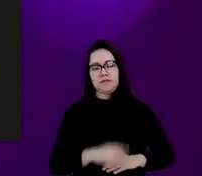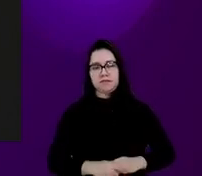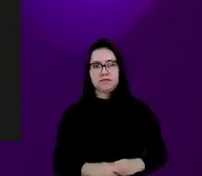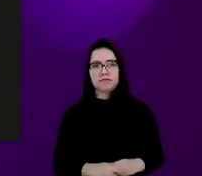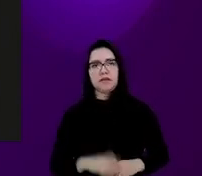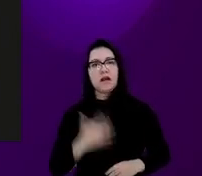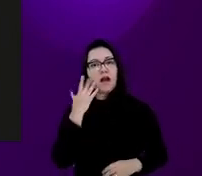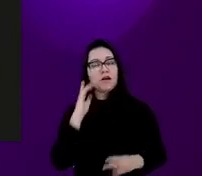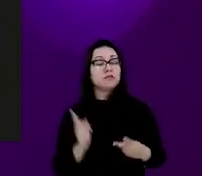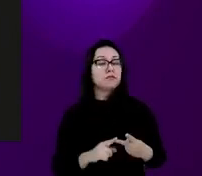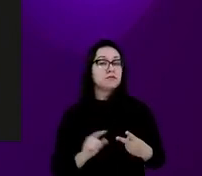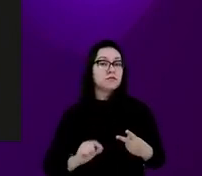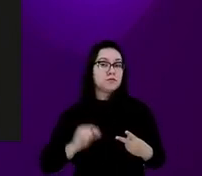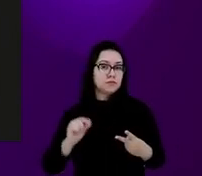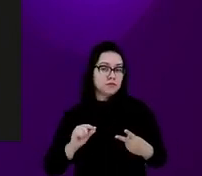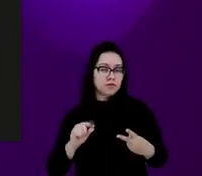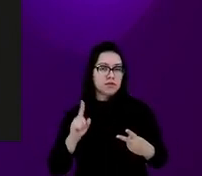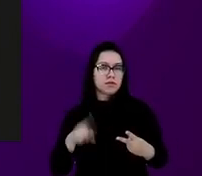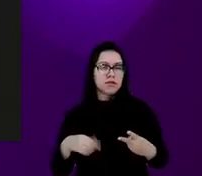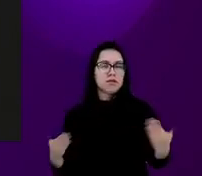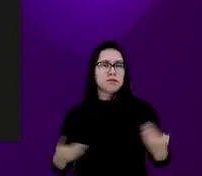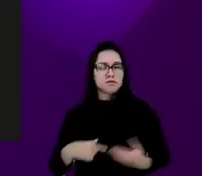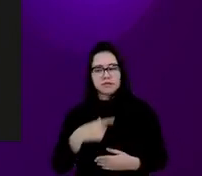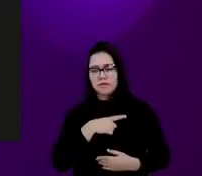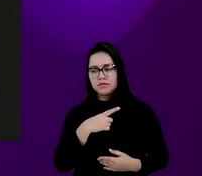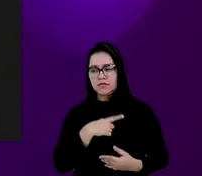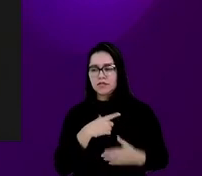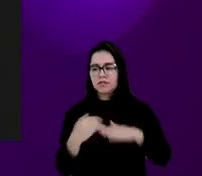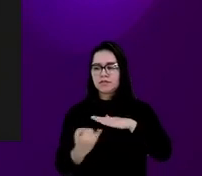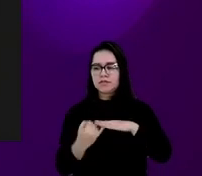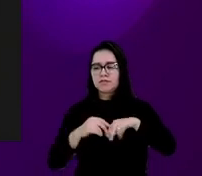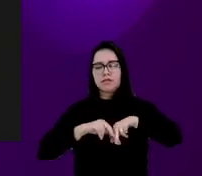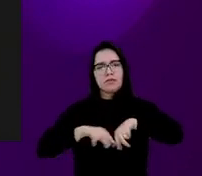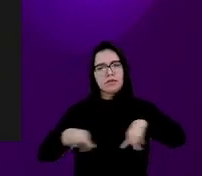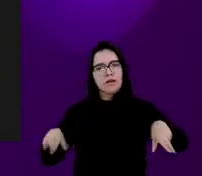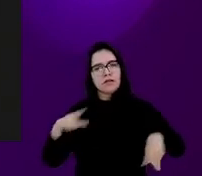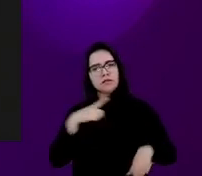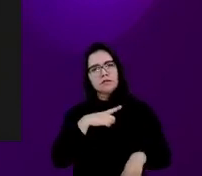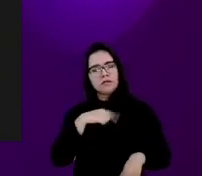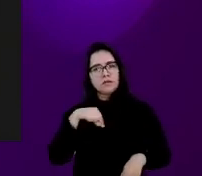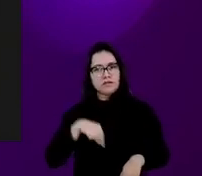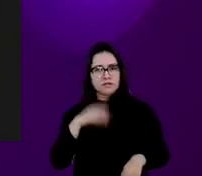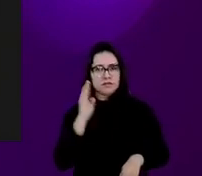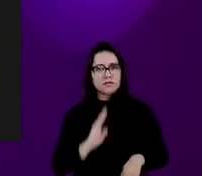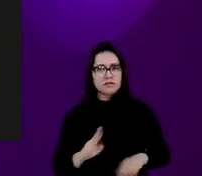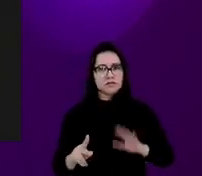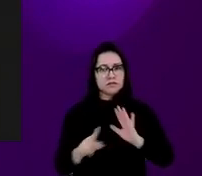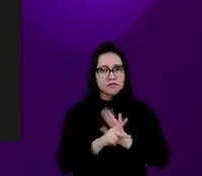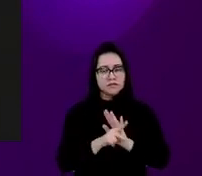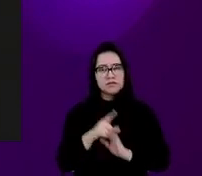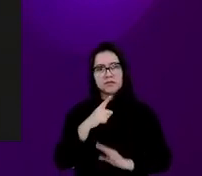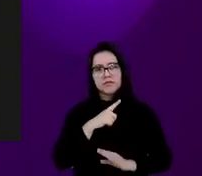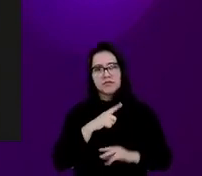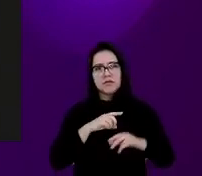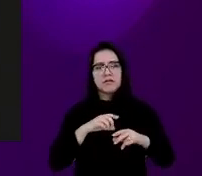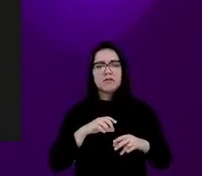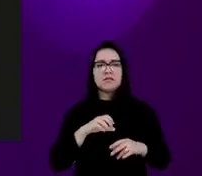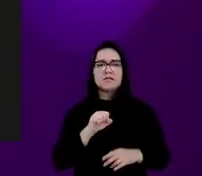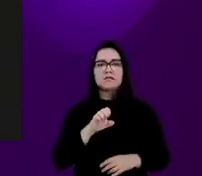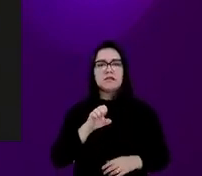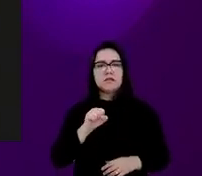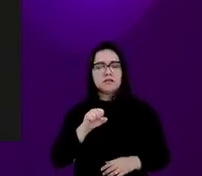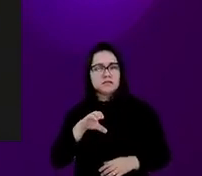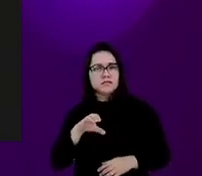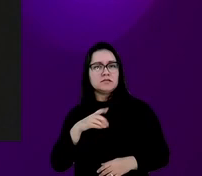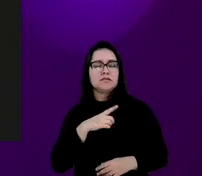segundo ponto é que hoje tem grandes instituições já formadas no Brasil, o ICESP, São Paulo, o INCA,